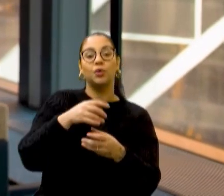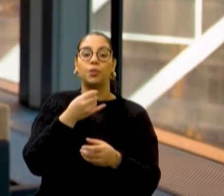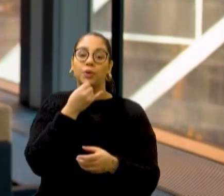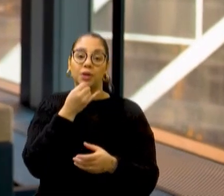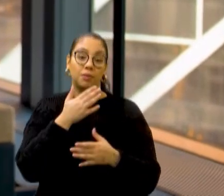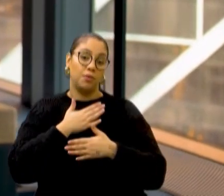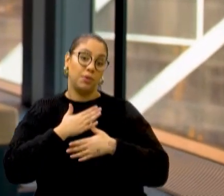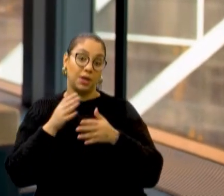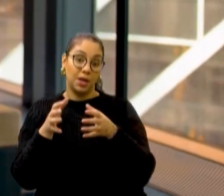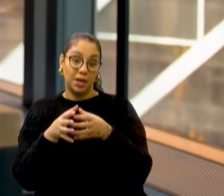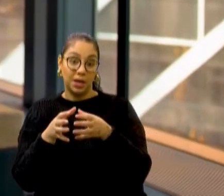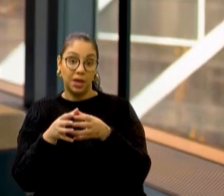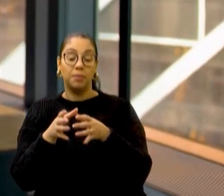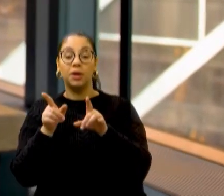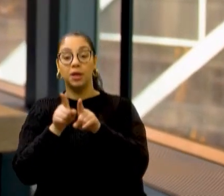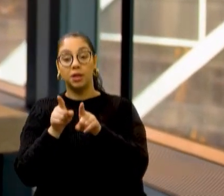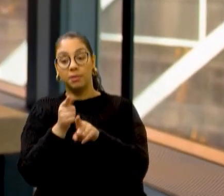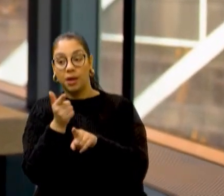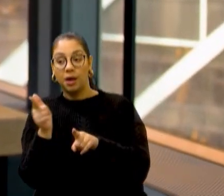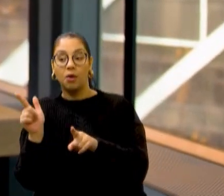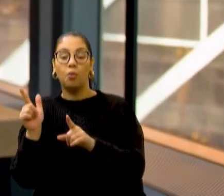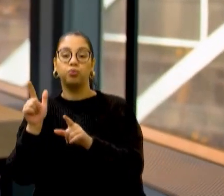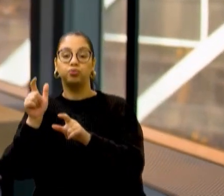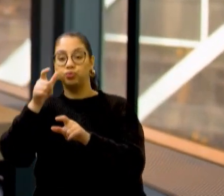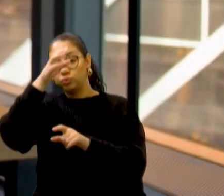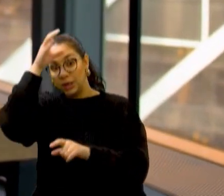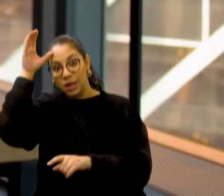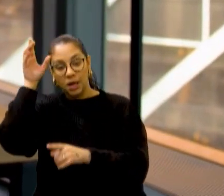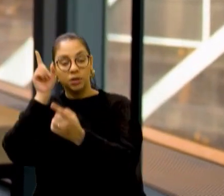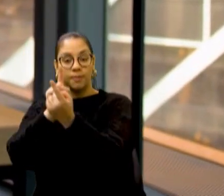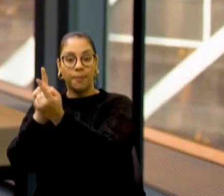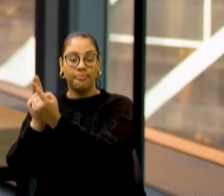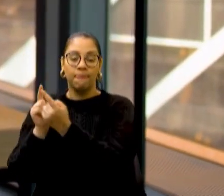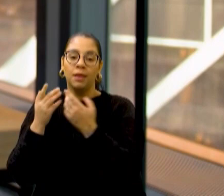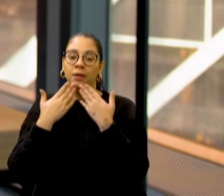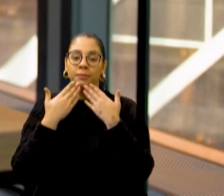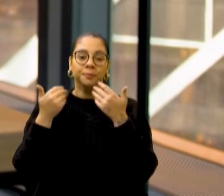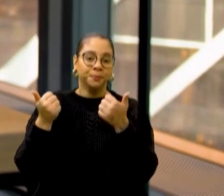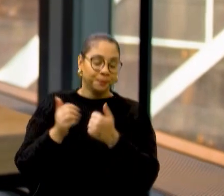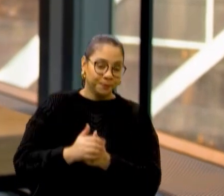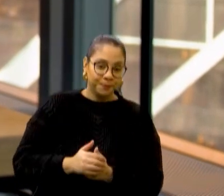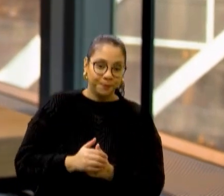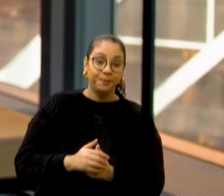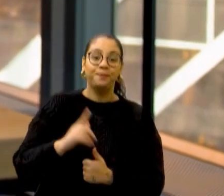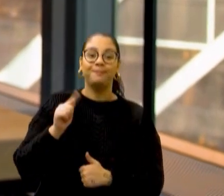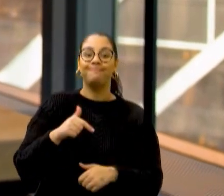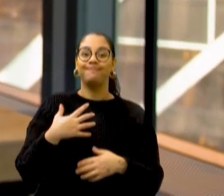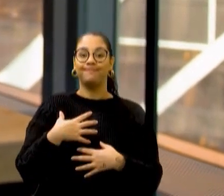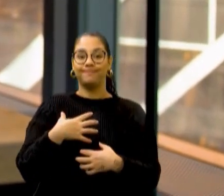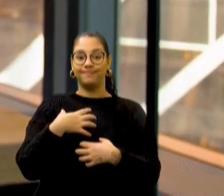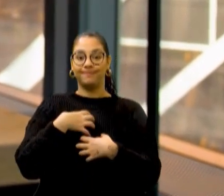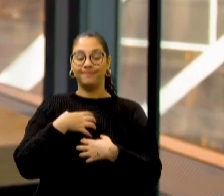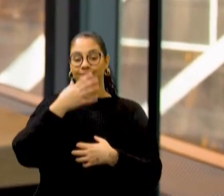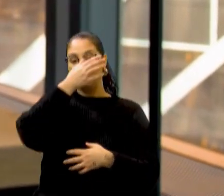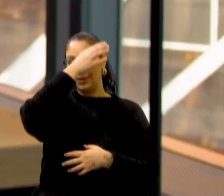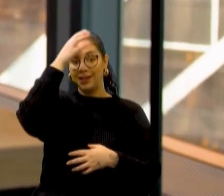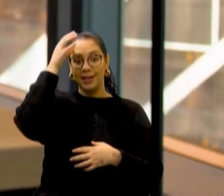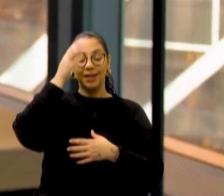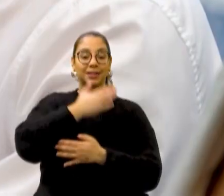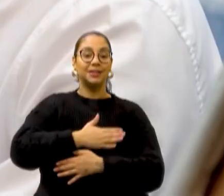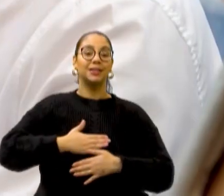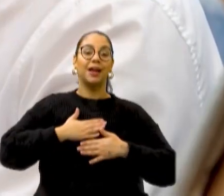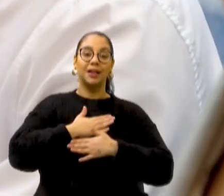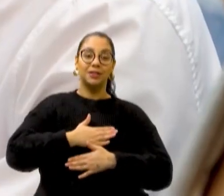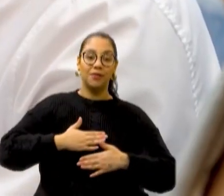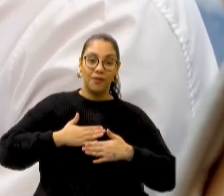que no caso a minha equipe os pares e também atender o cliente da melhor forma possível você sentir que o cliente está satisfeito